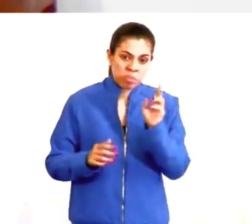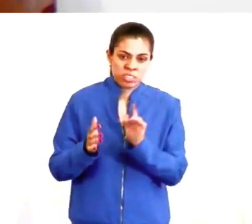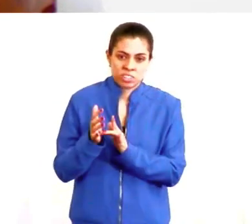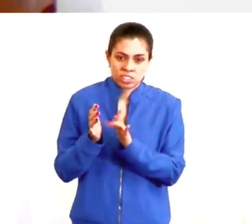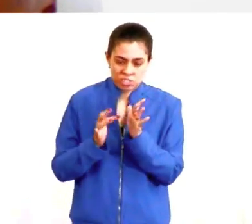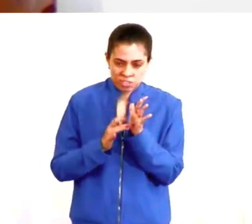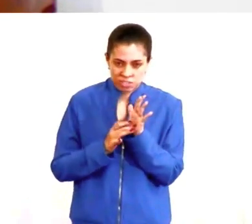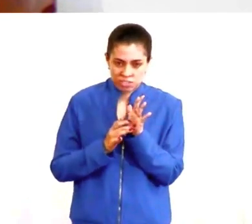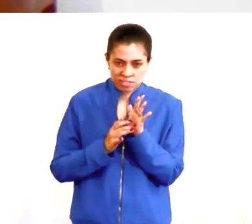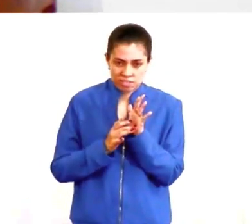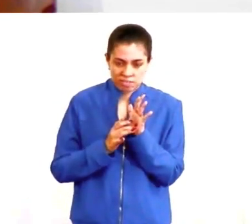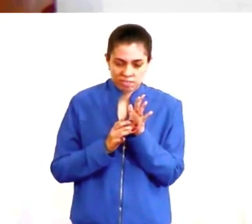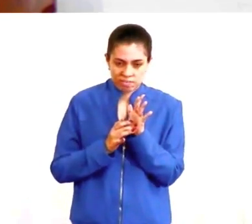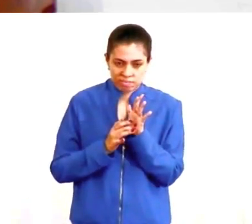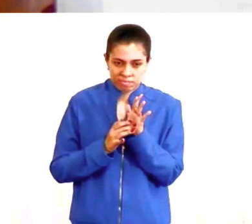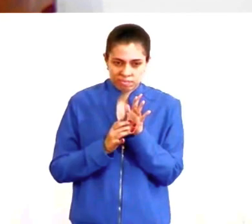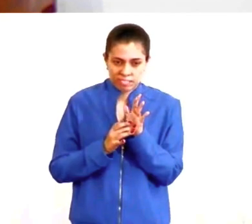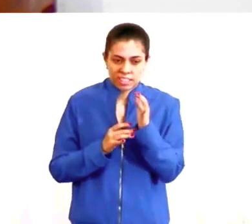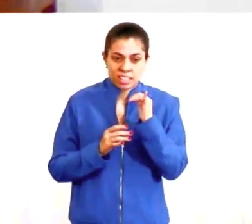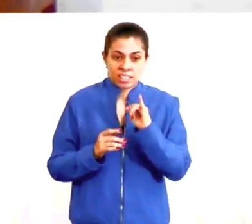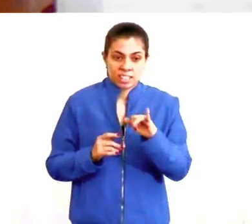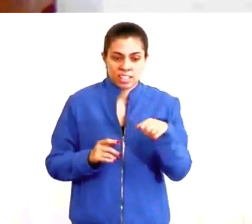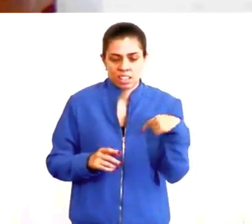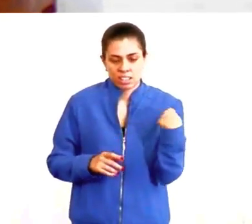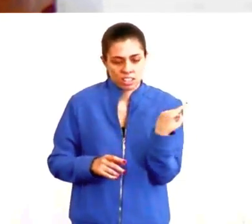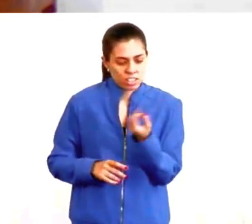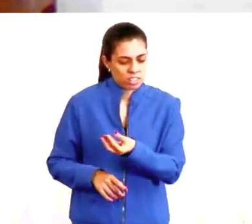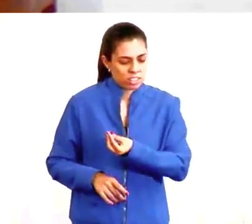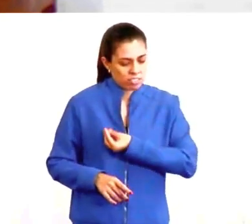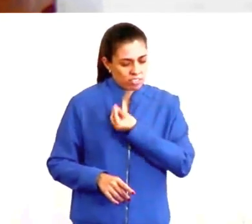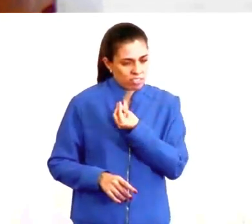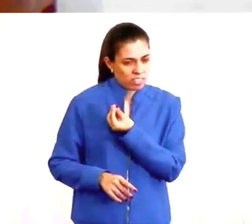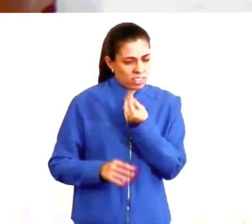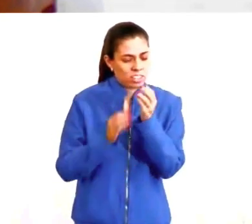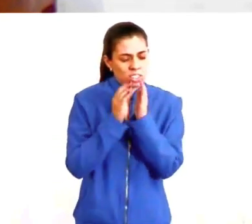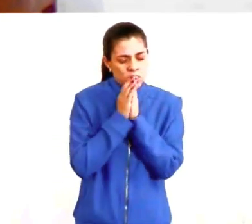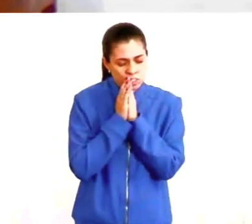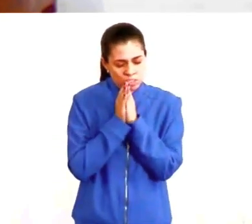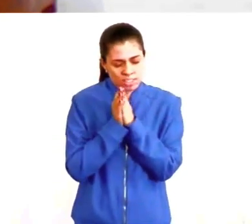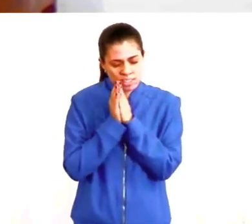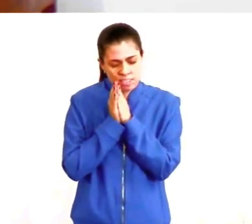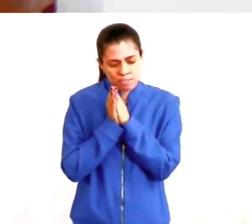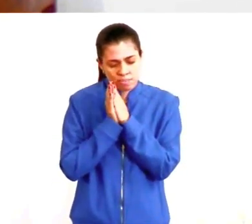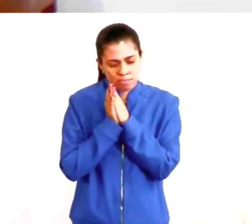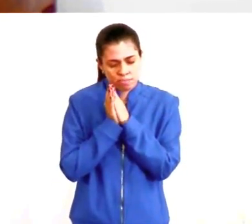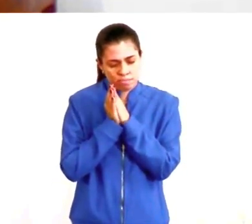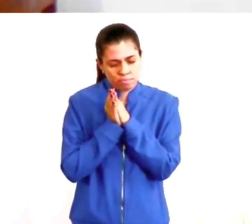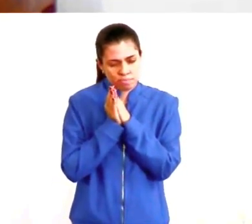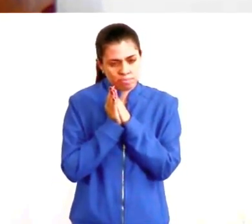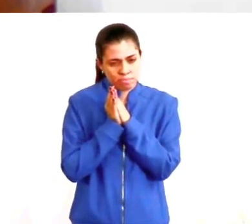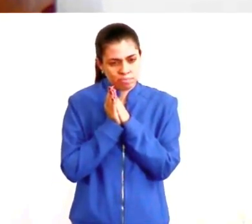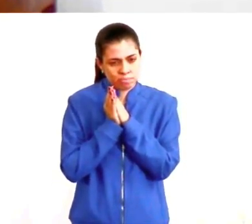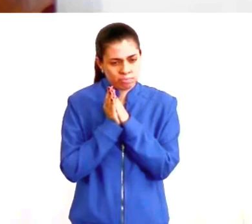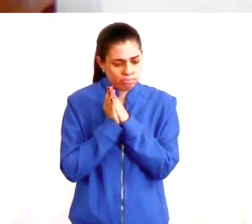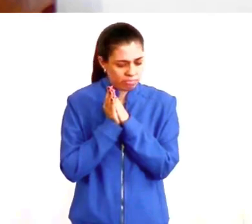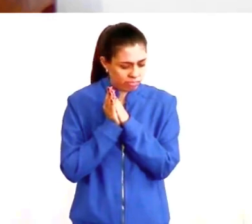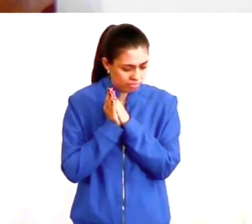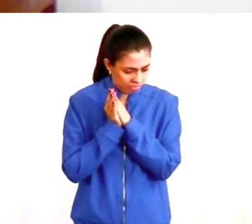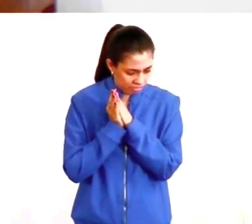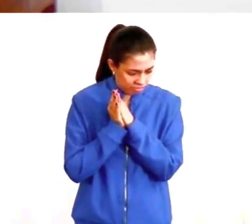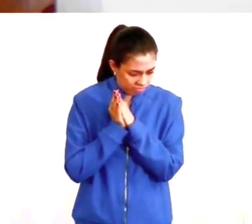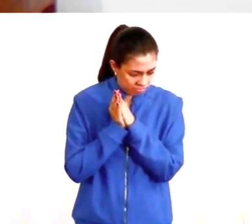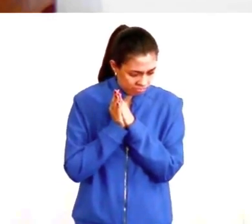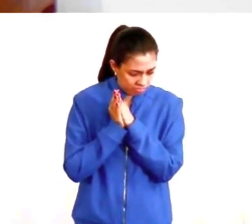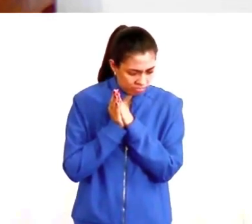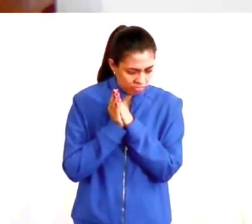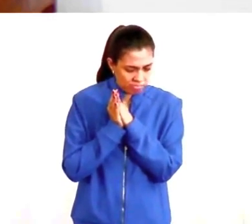vida com o Senhor não for uma vida de consagração, uma vida de oração, uma vida de exercício de fé, uma vida de gratidão, provavelmente nós